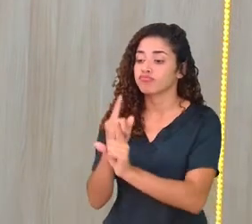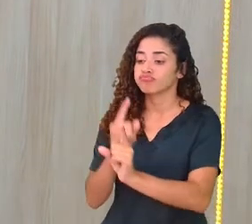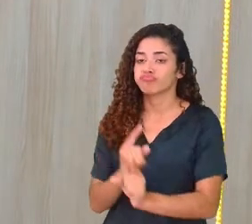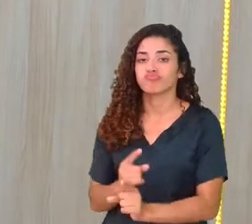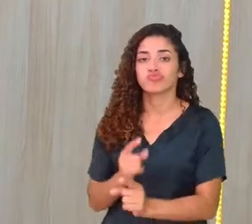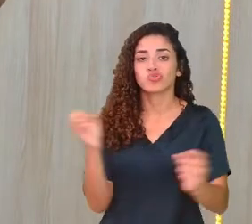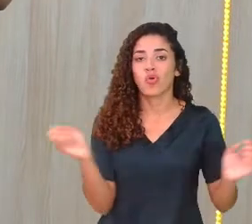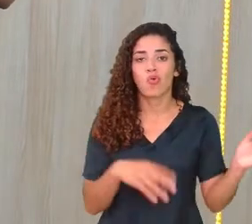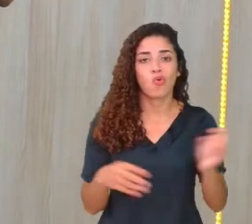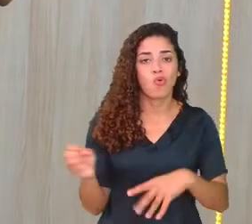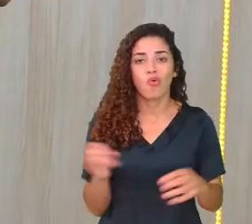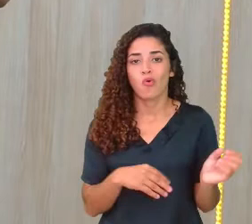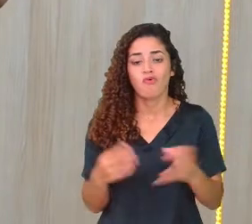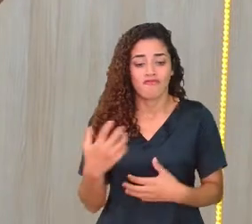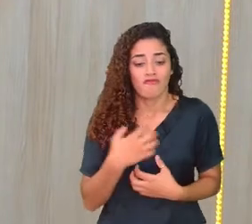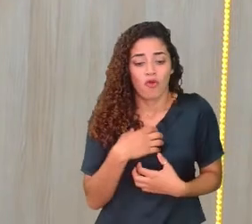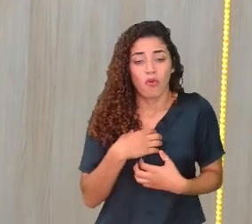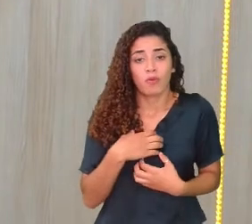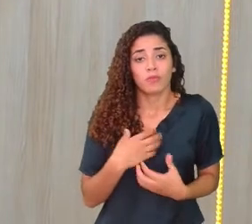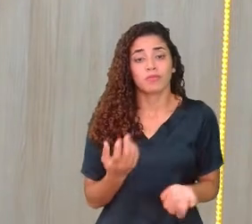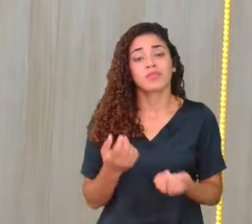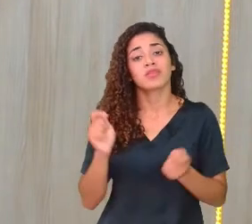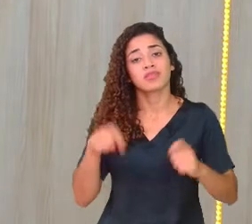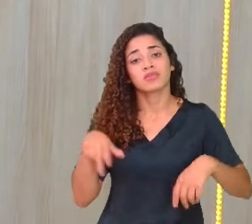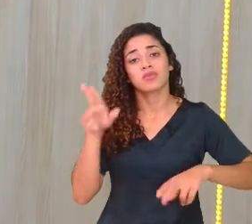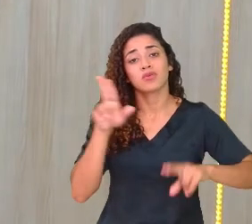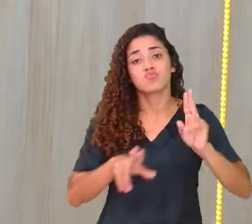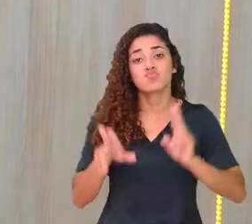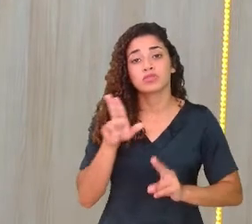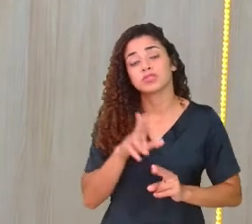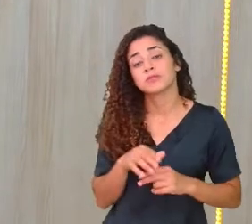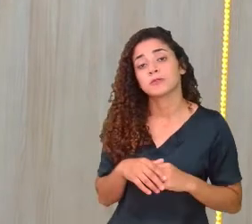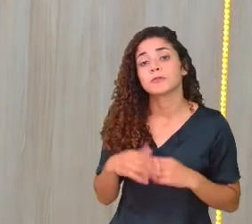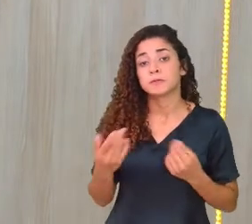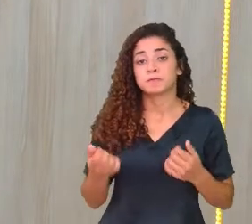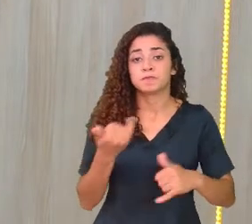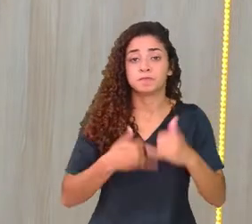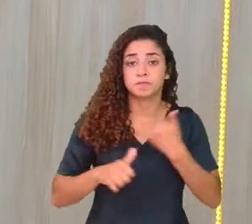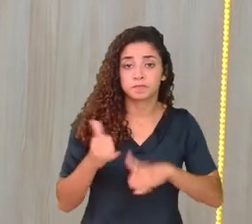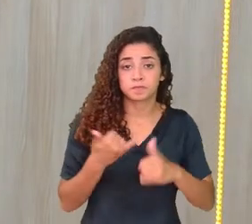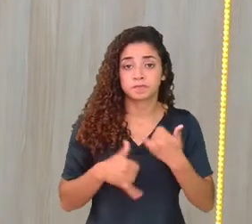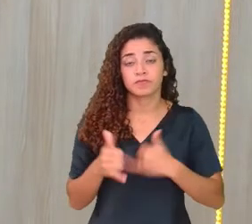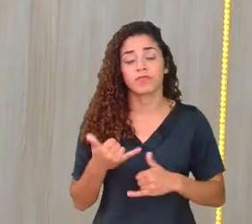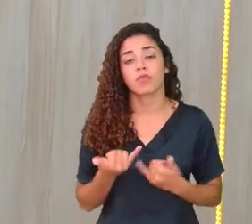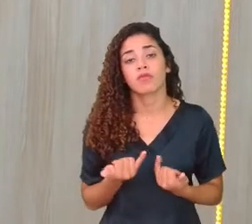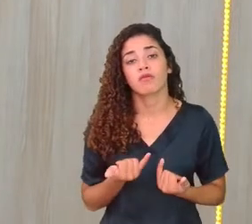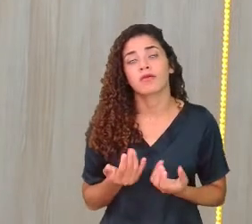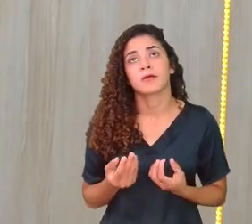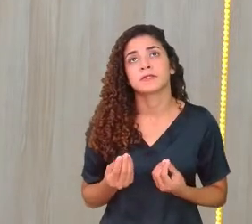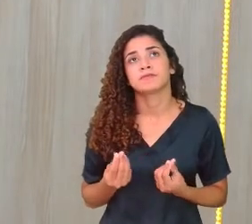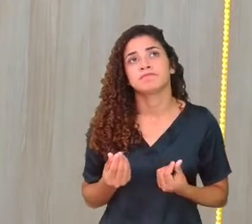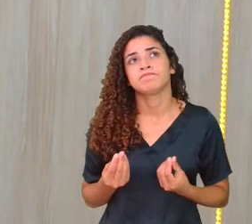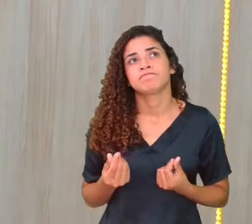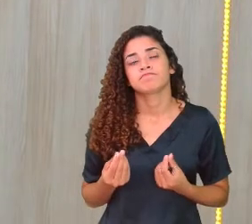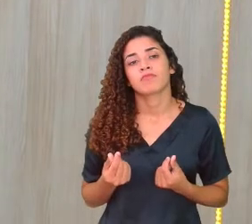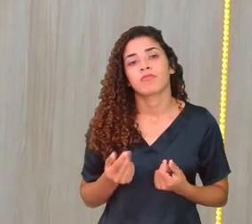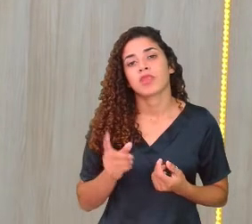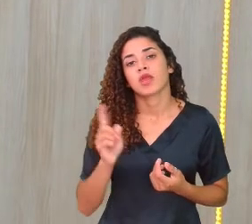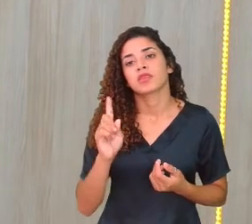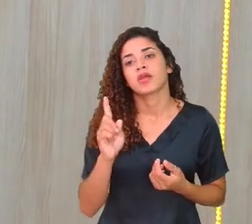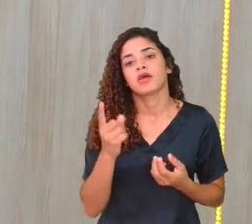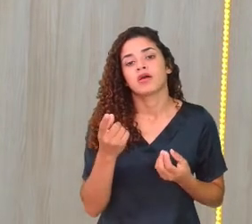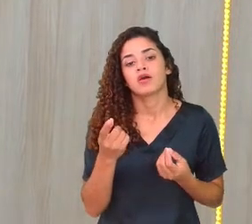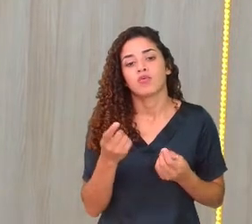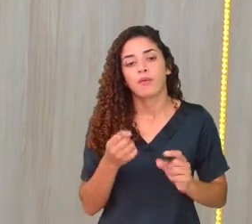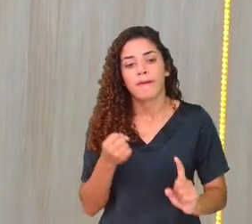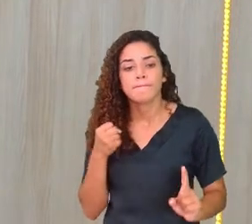descobrindo novas formas que a gente possa utilizar, né, a energia de forma que a gente não cause